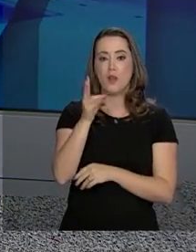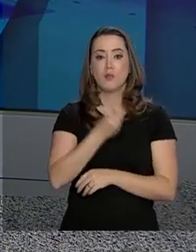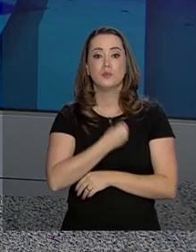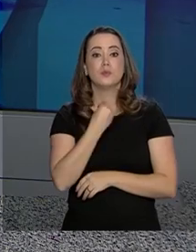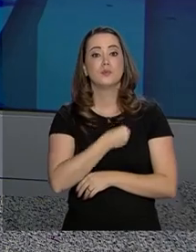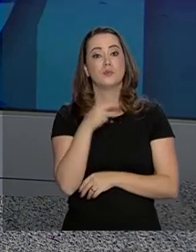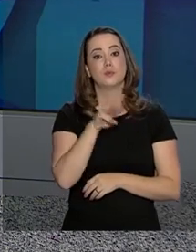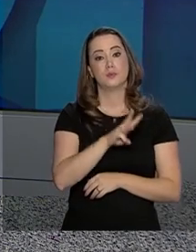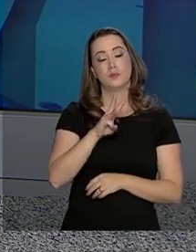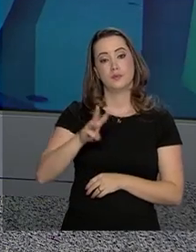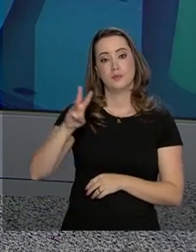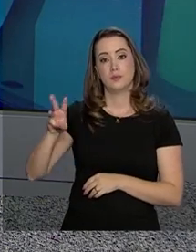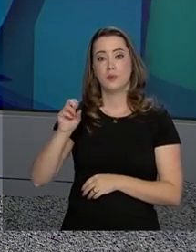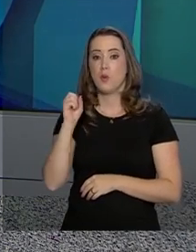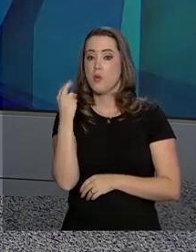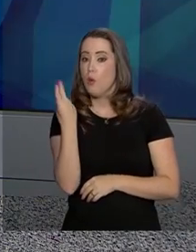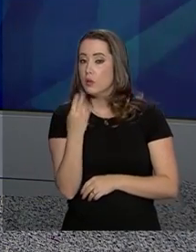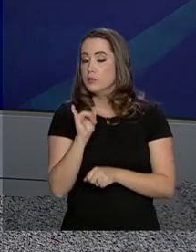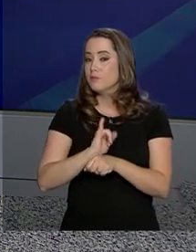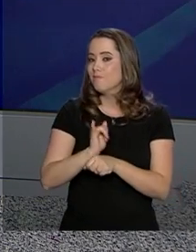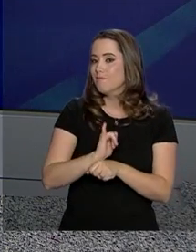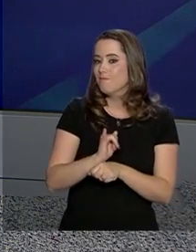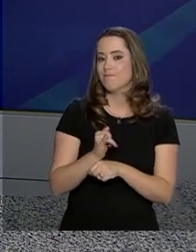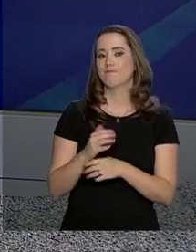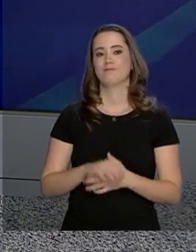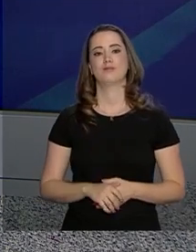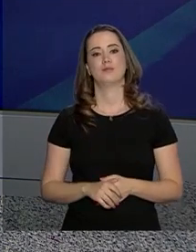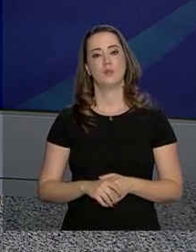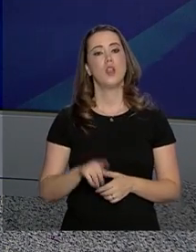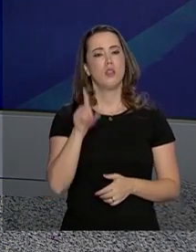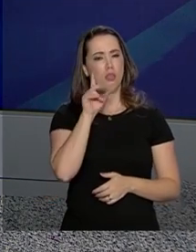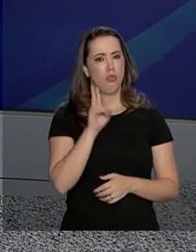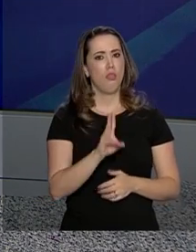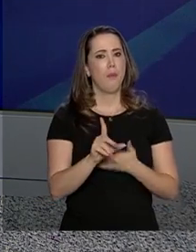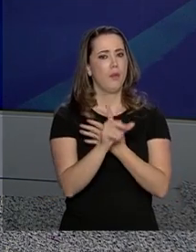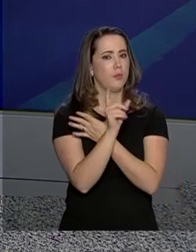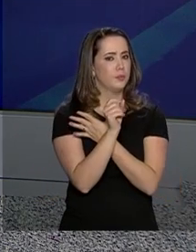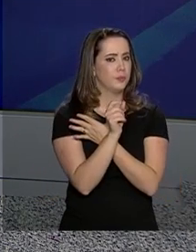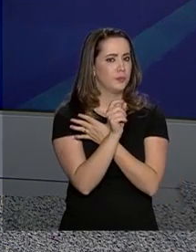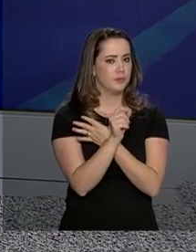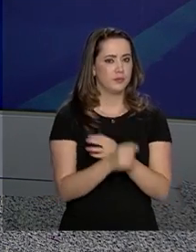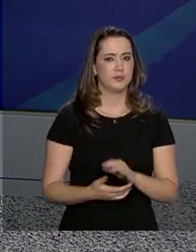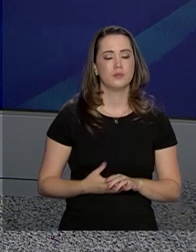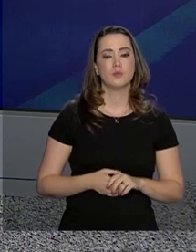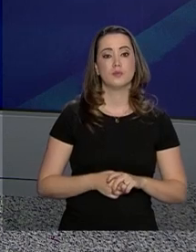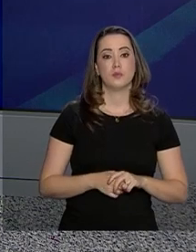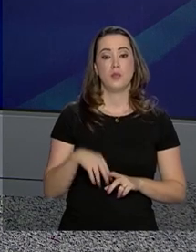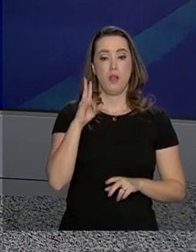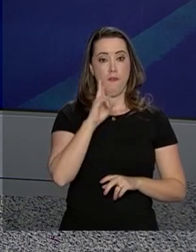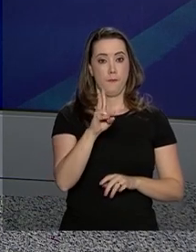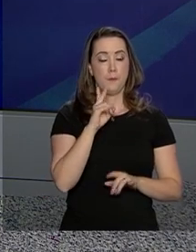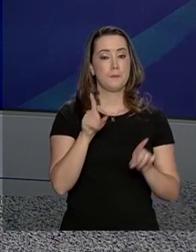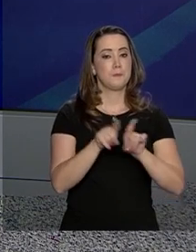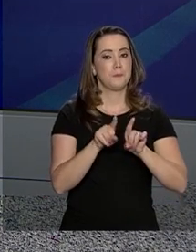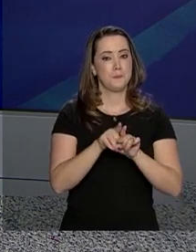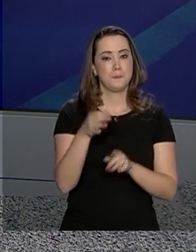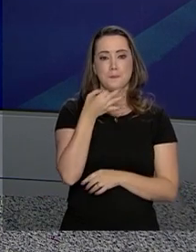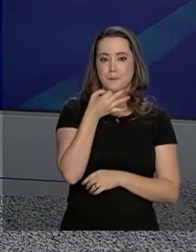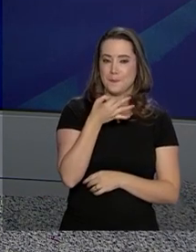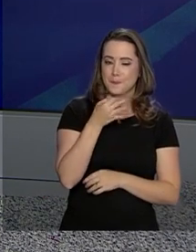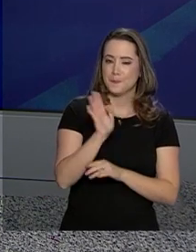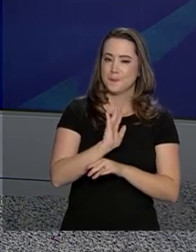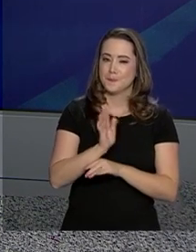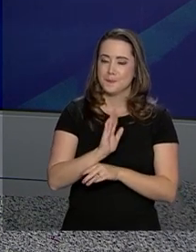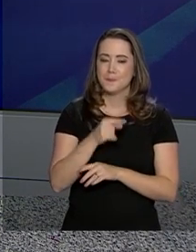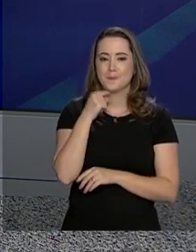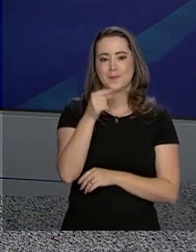se acompanhar ao vivo pelo site da NBR e pelo canal no YouTube. Acesse também o nosso perfil no Twitter. E você pode ainda mandar sugestões